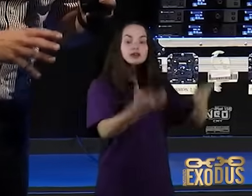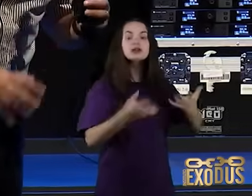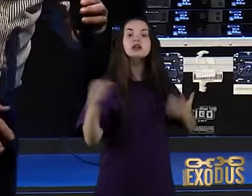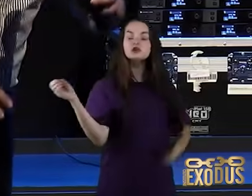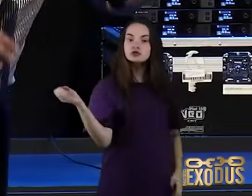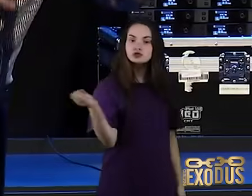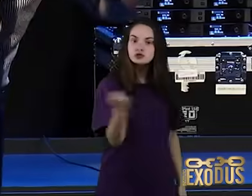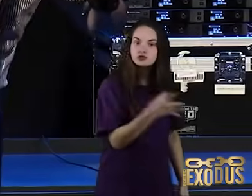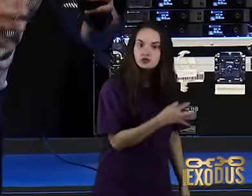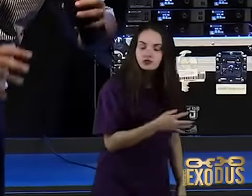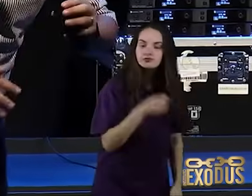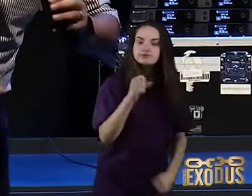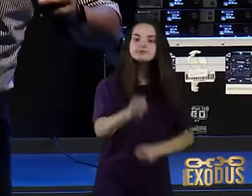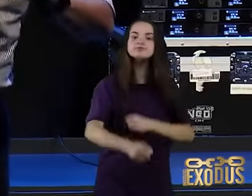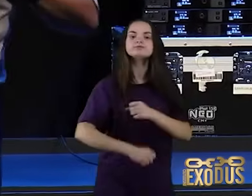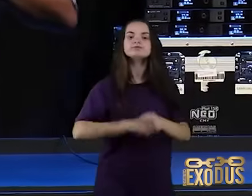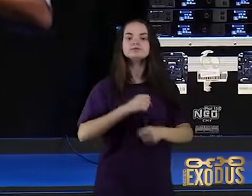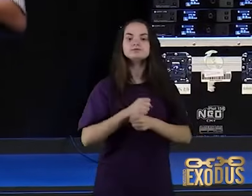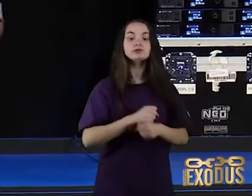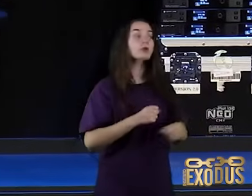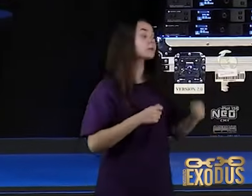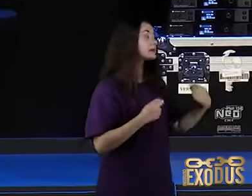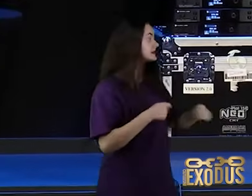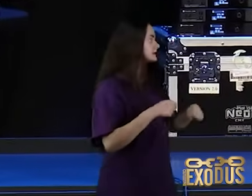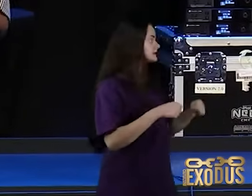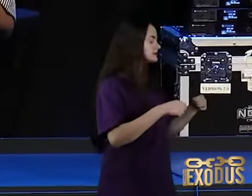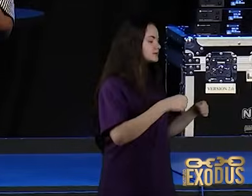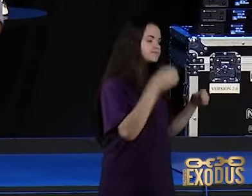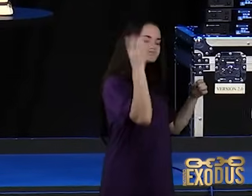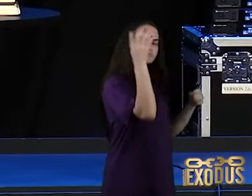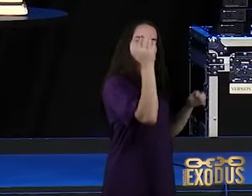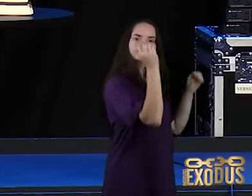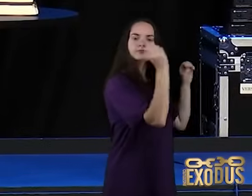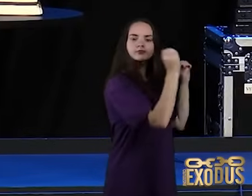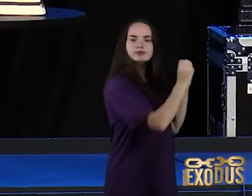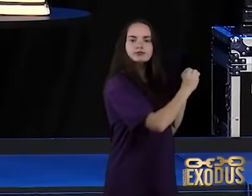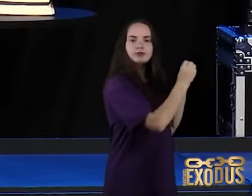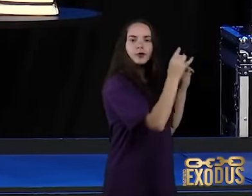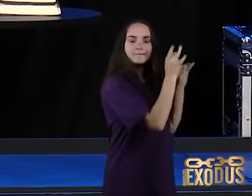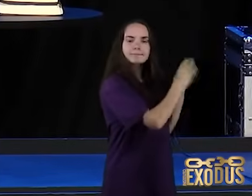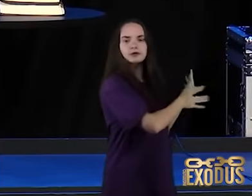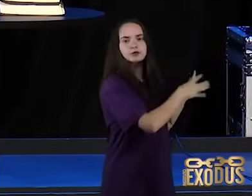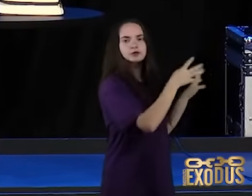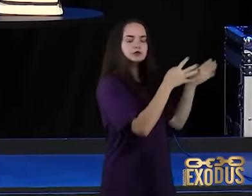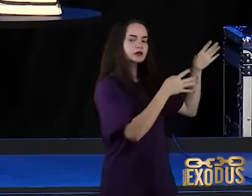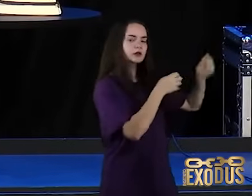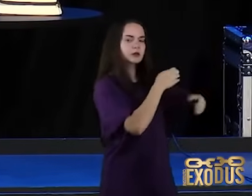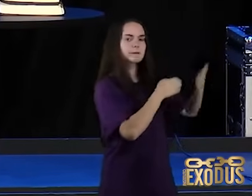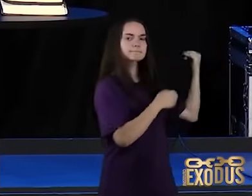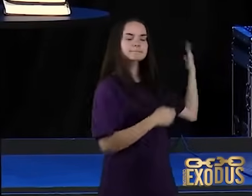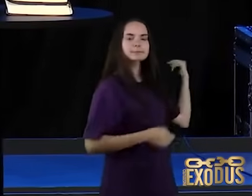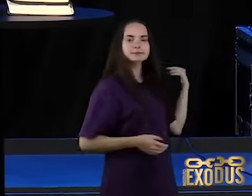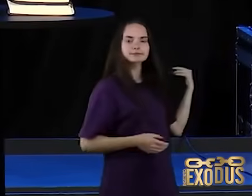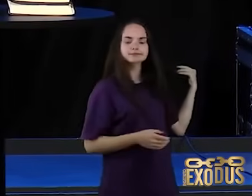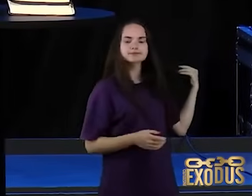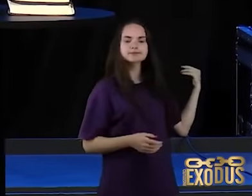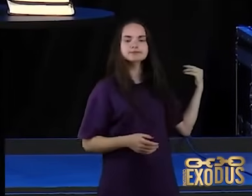tua história saia do passado e